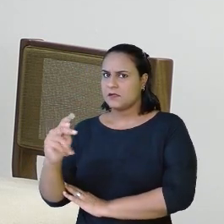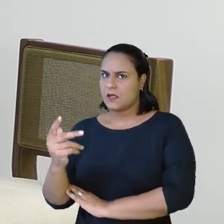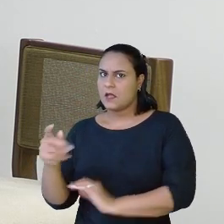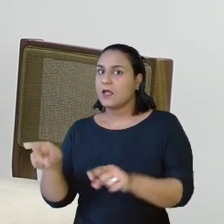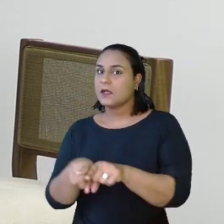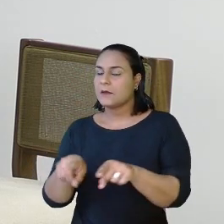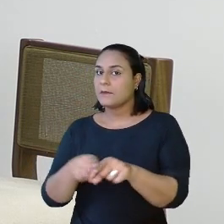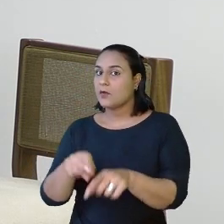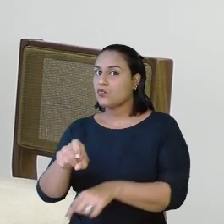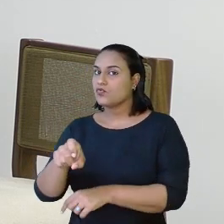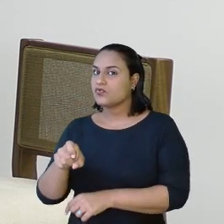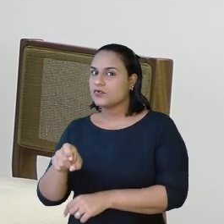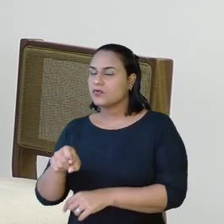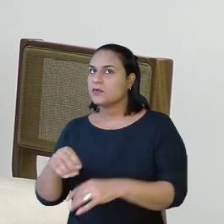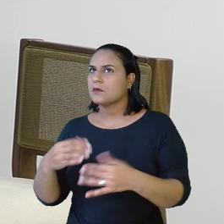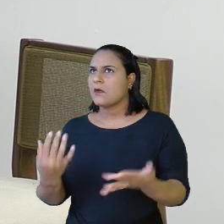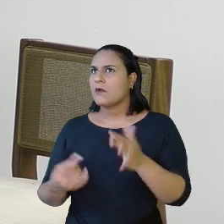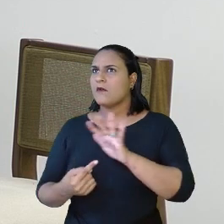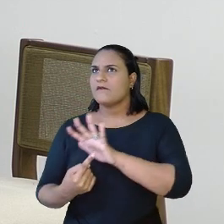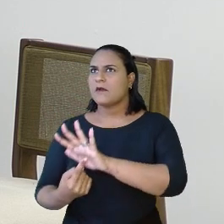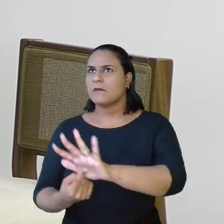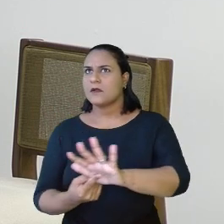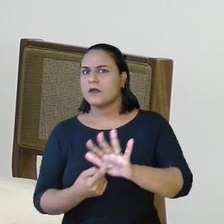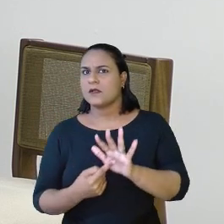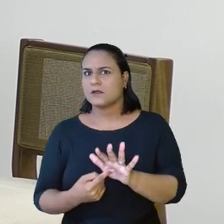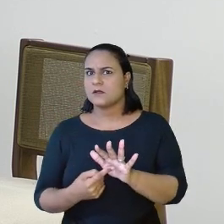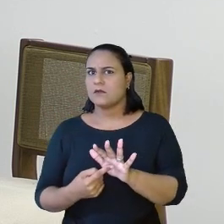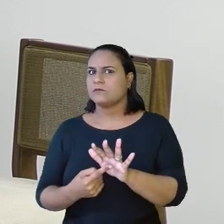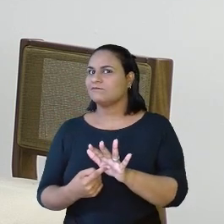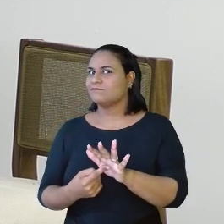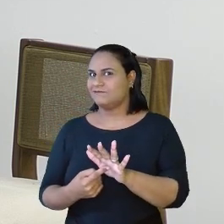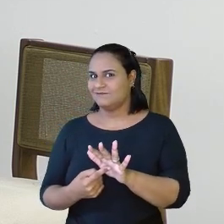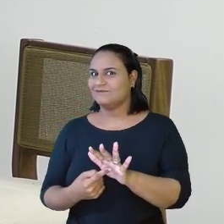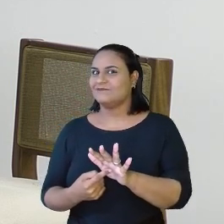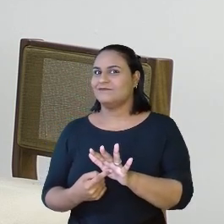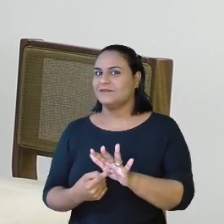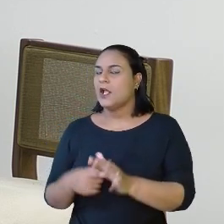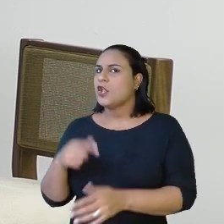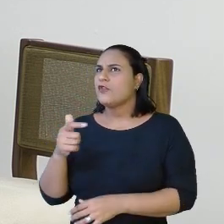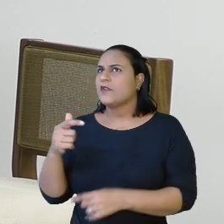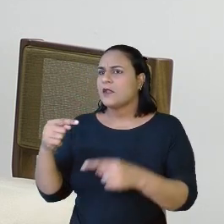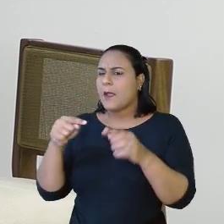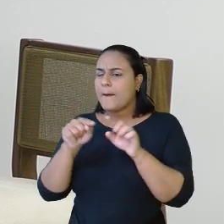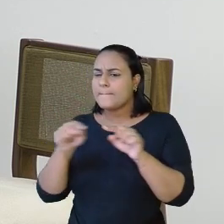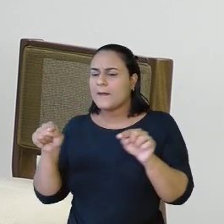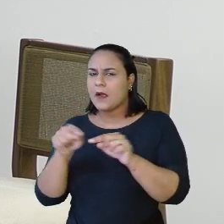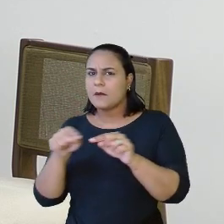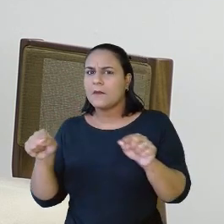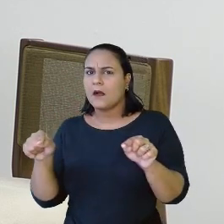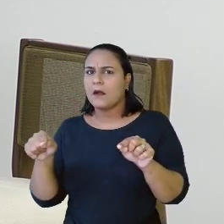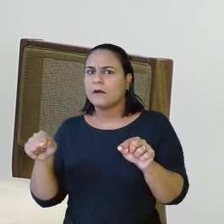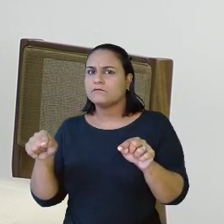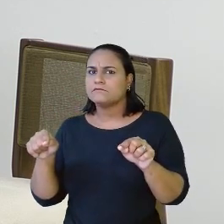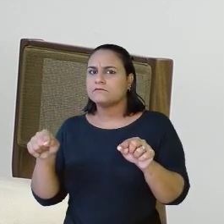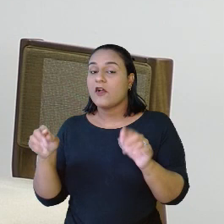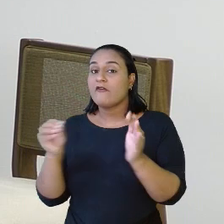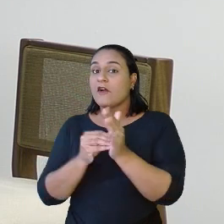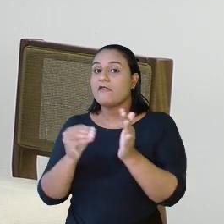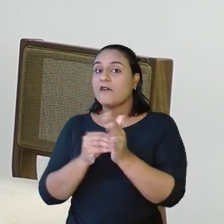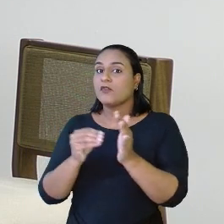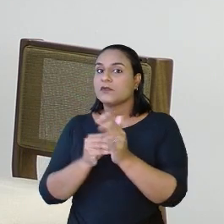X, só que elas vão aparecer incompletas, com uma lacuna. E qual é a nossa atividade agora? A gente